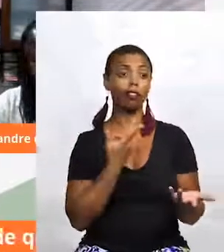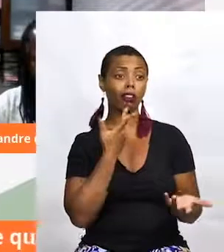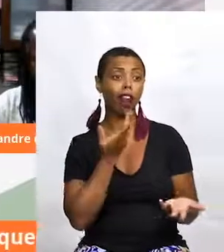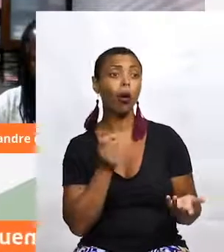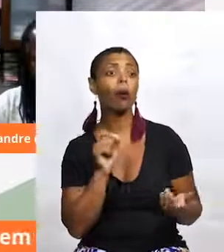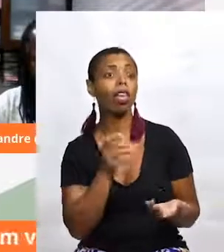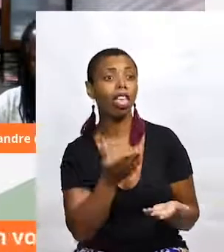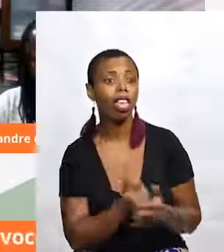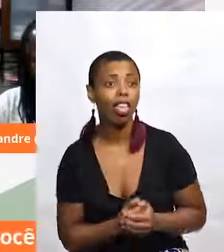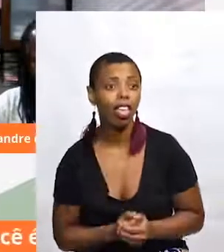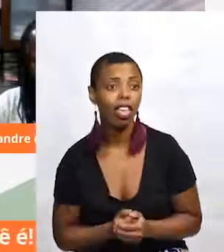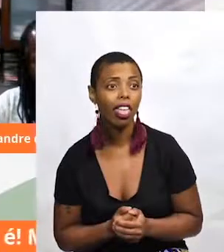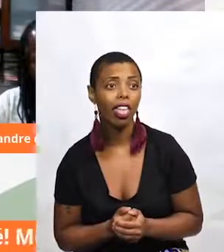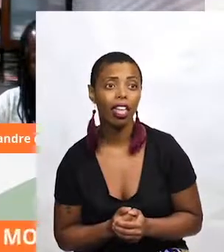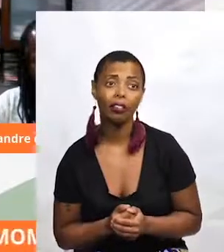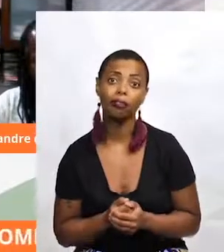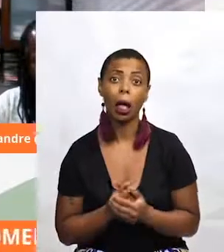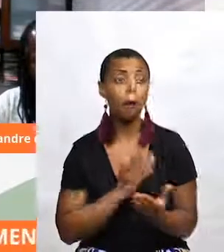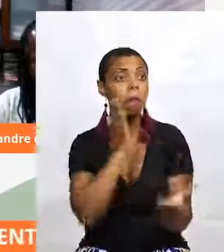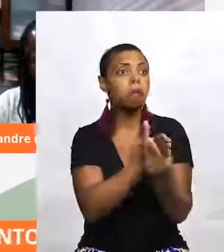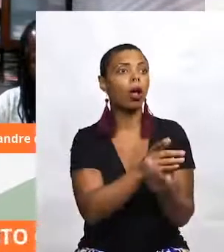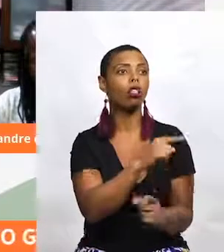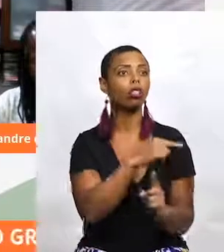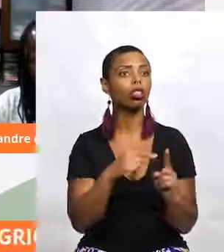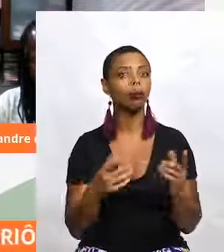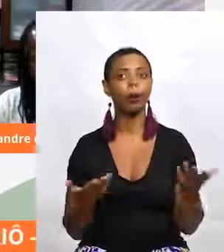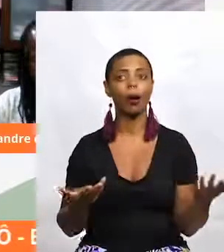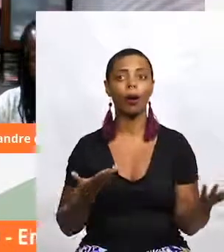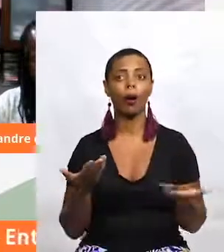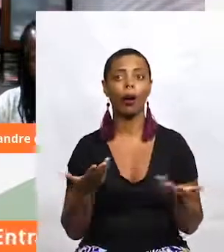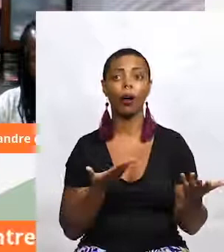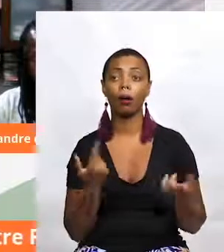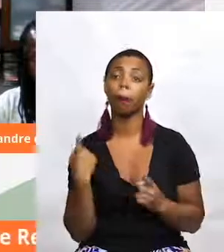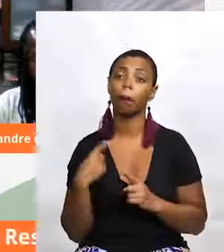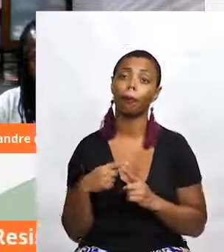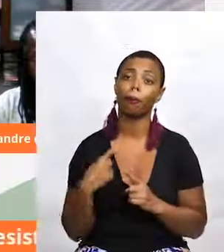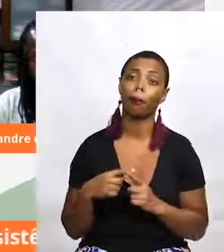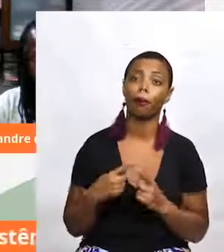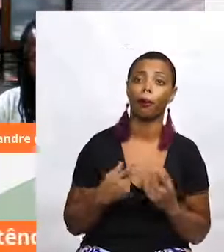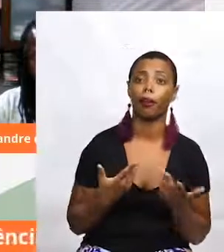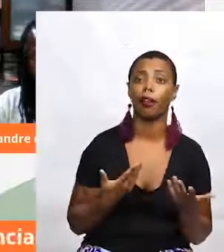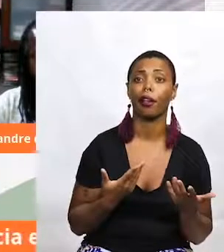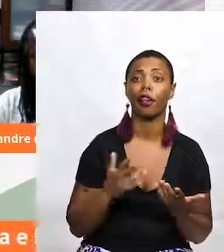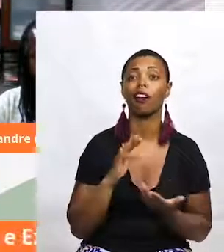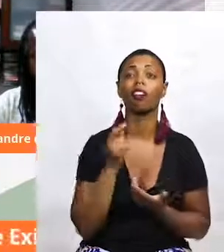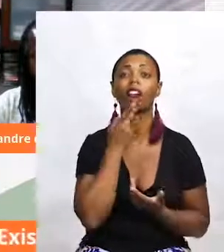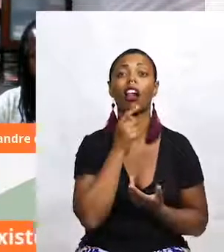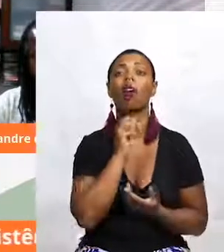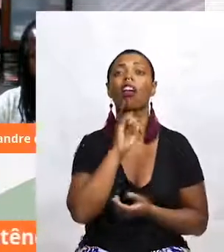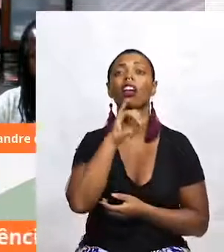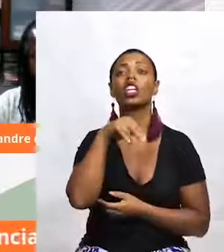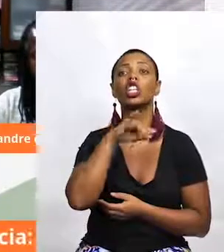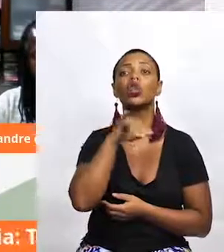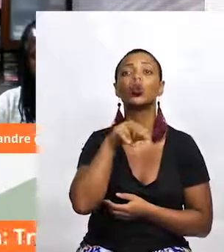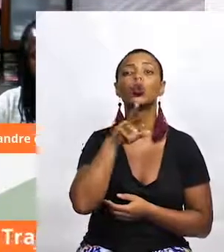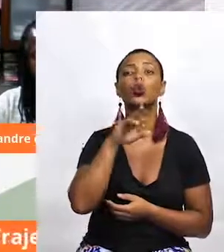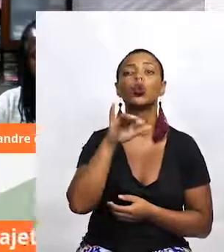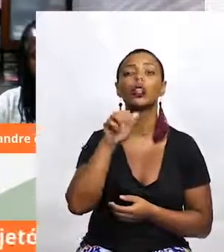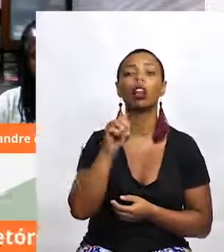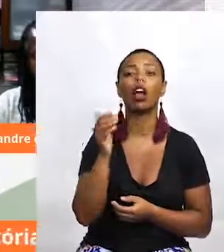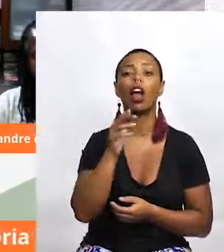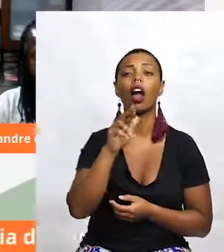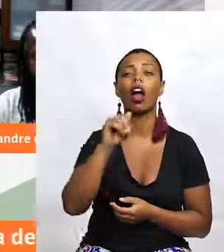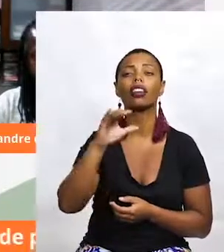nem processar. Né? Porque vai dar, no máximo, uma injúria racial, que tudo somado é